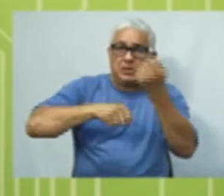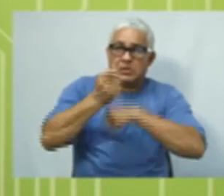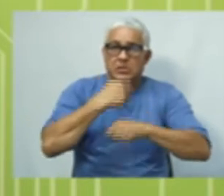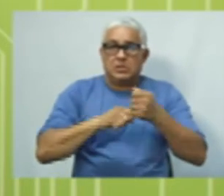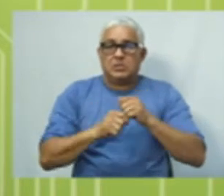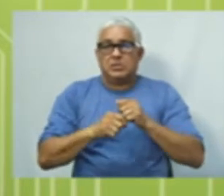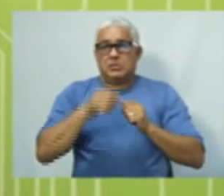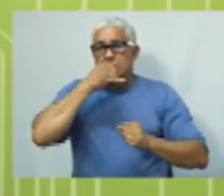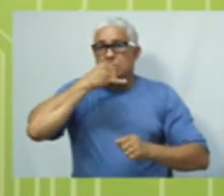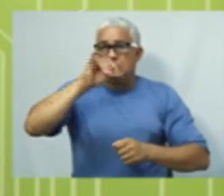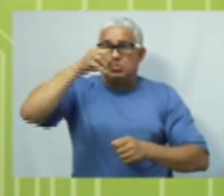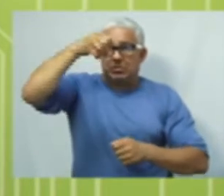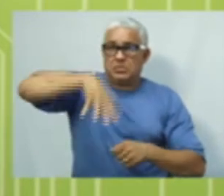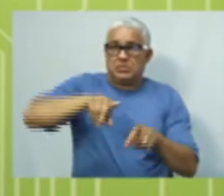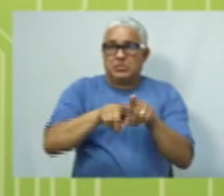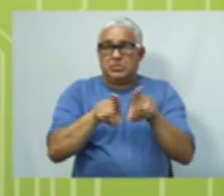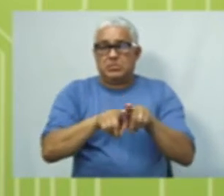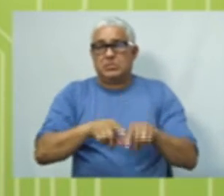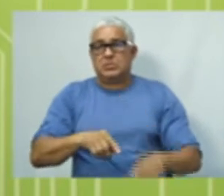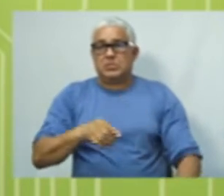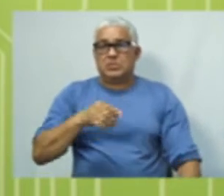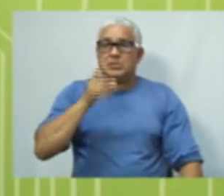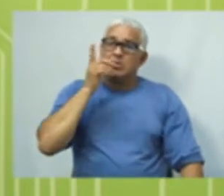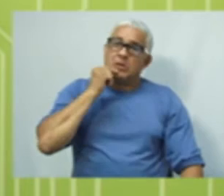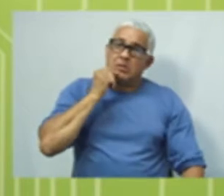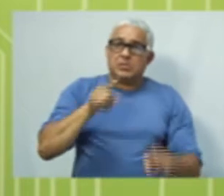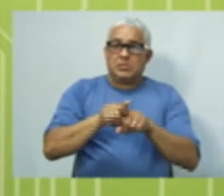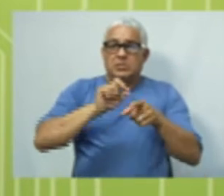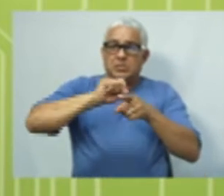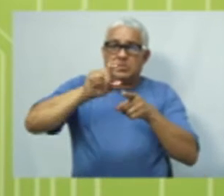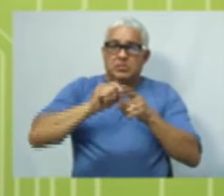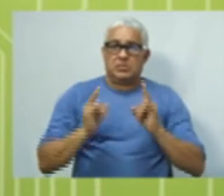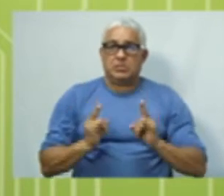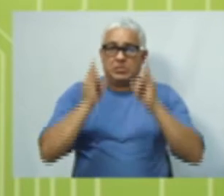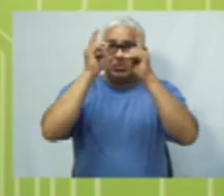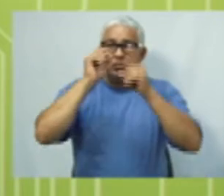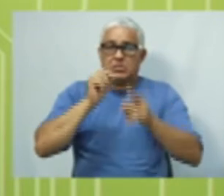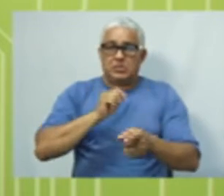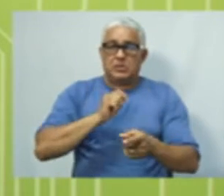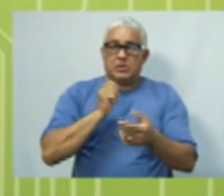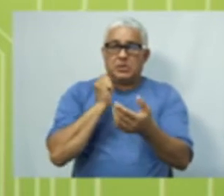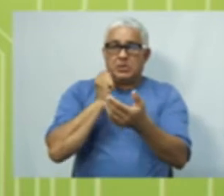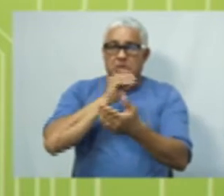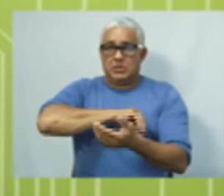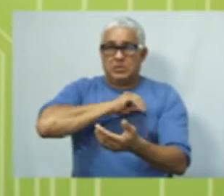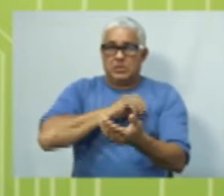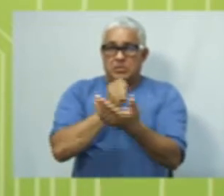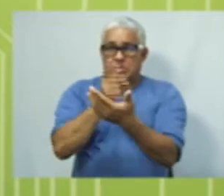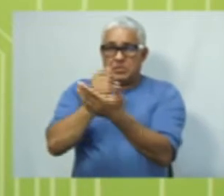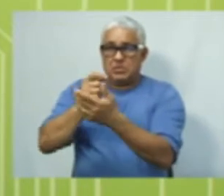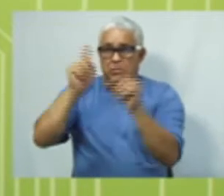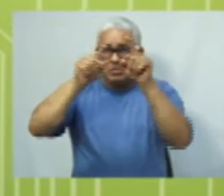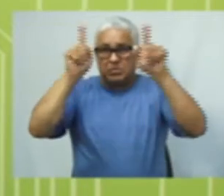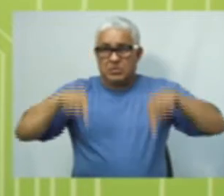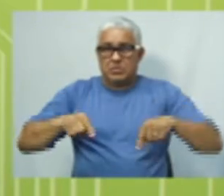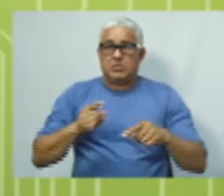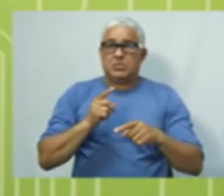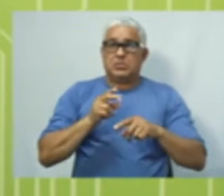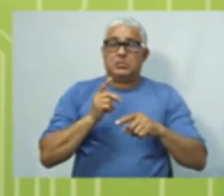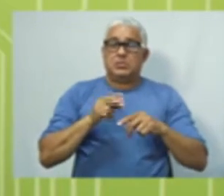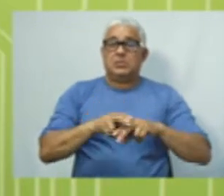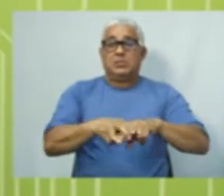conta de energia, conta de água, o aluguel do prédio, o pagamento de funcionário. Para que toda a estrutura